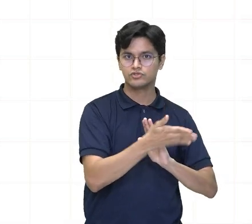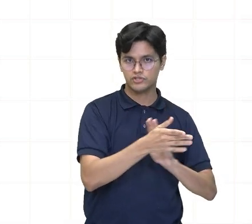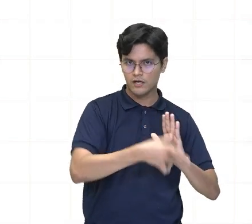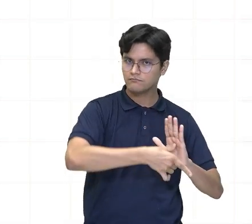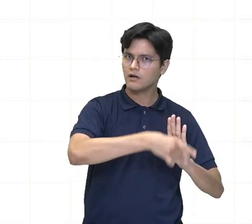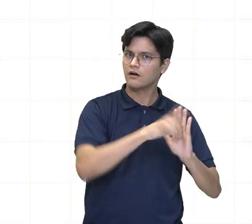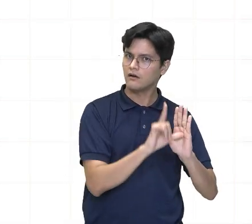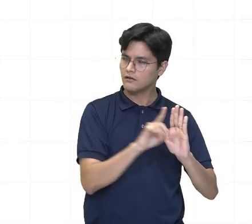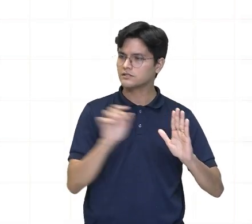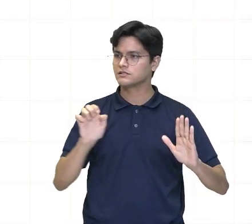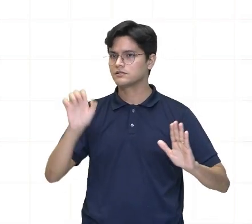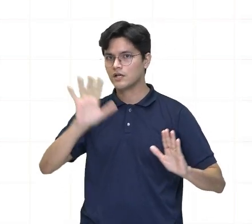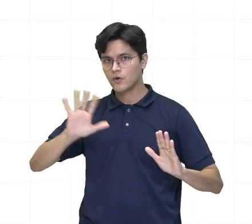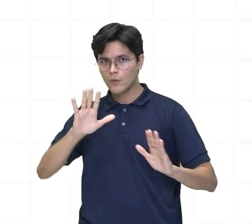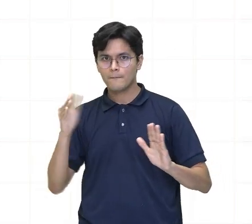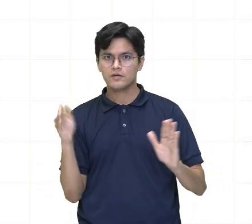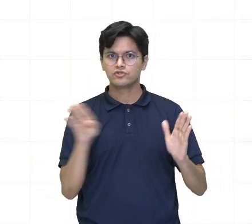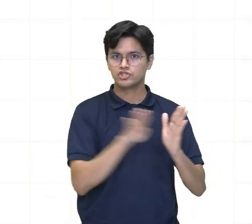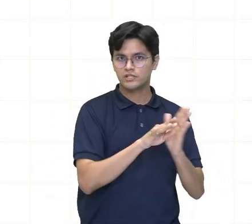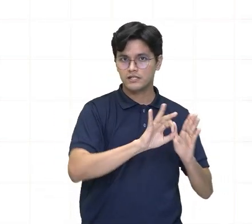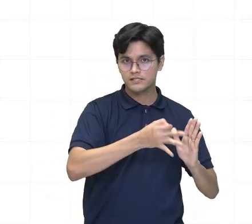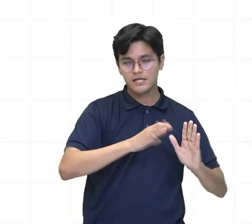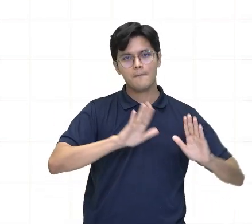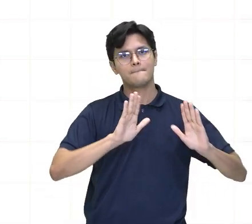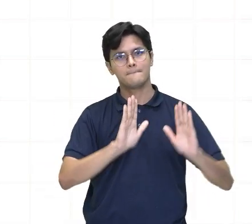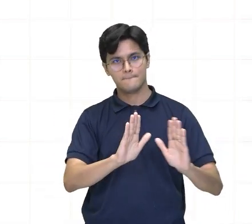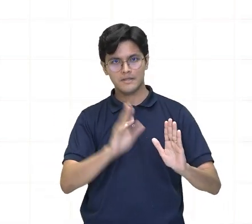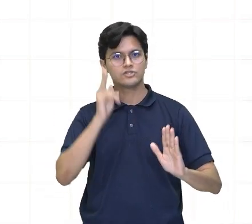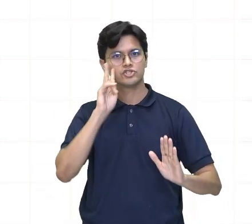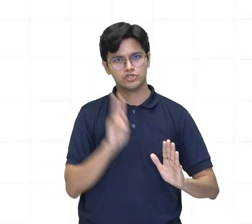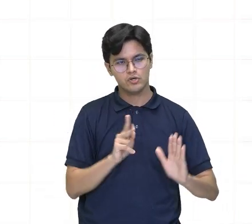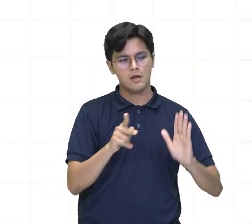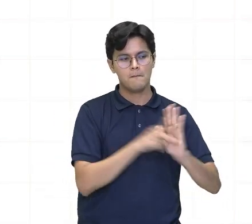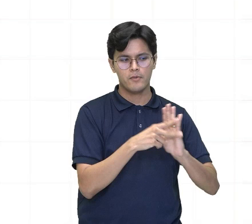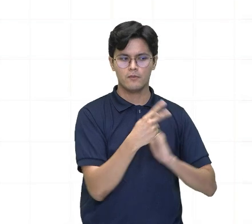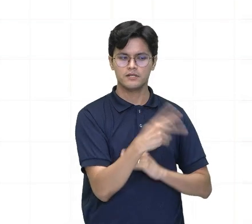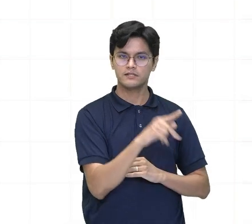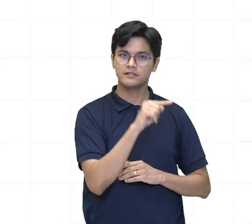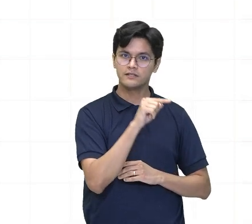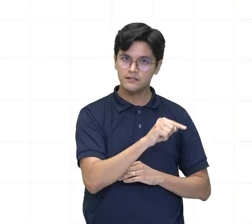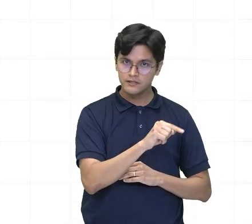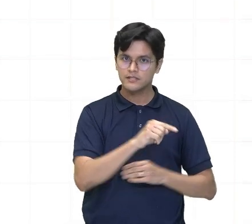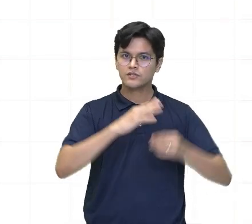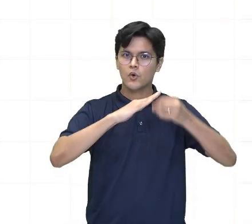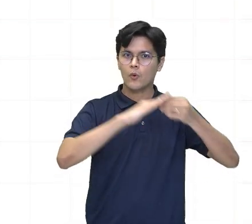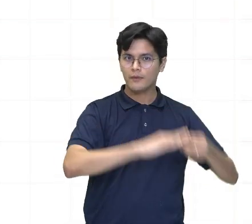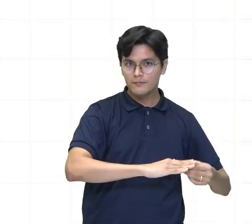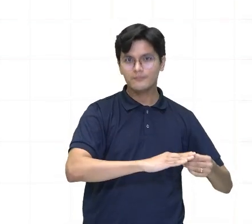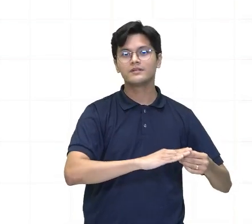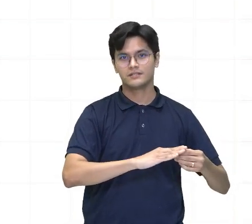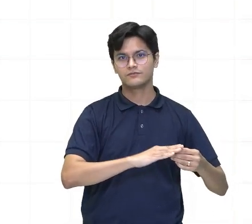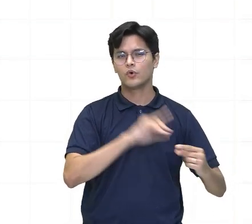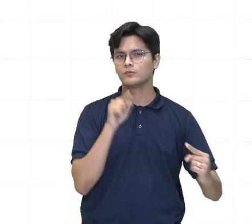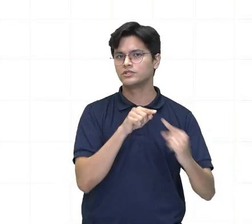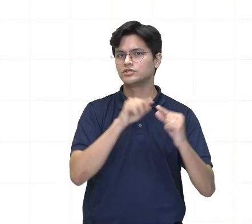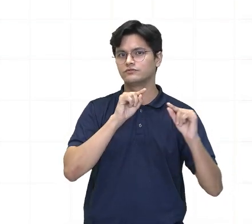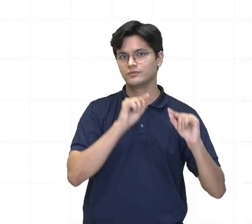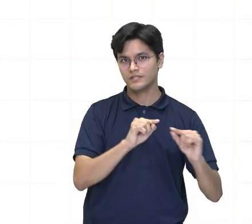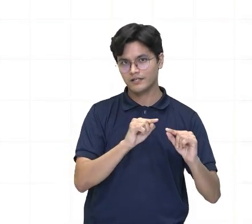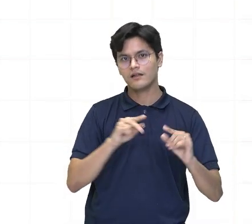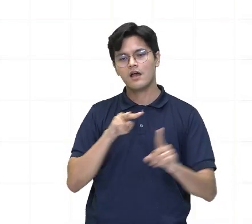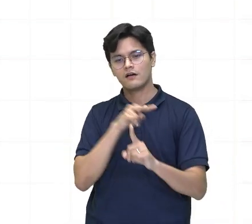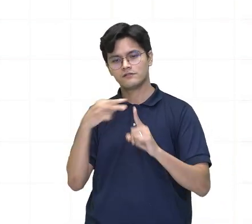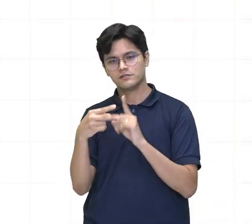europeus, porém sua história foi negligenciada para enaltecer a visão do colonizador europeu.